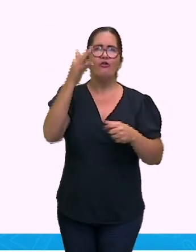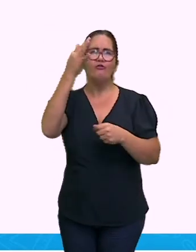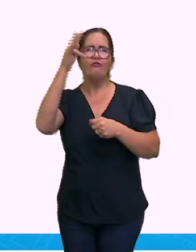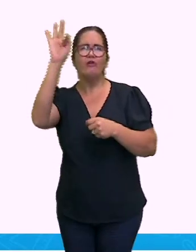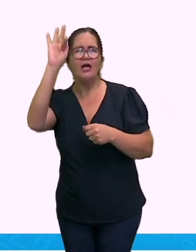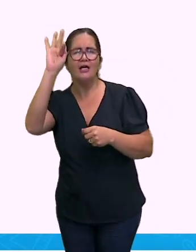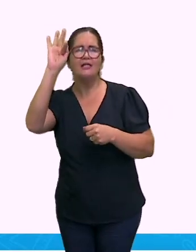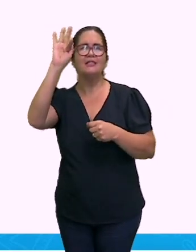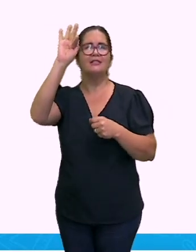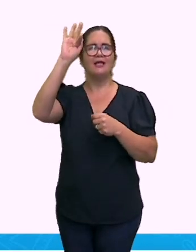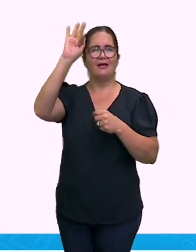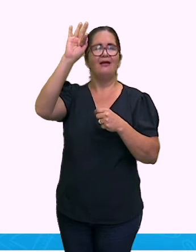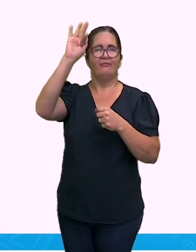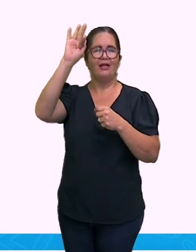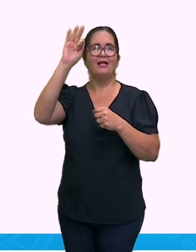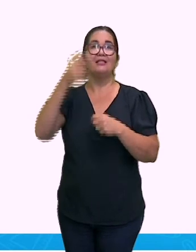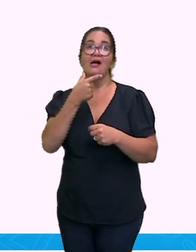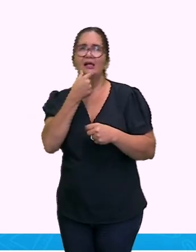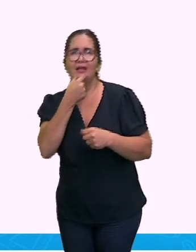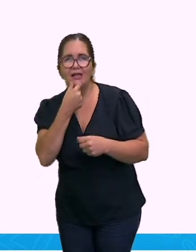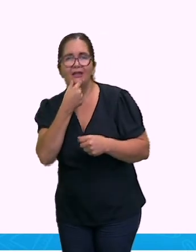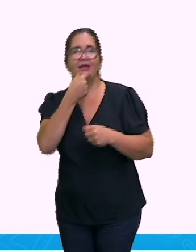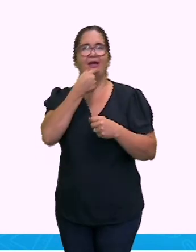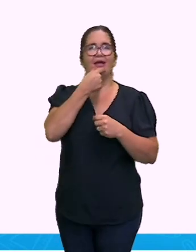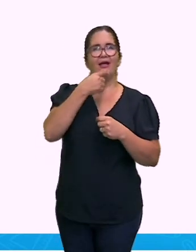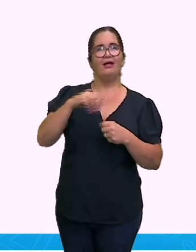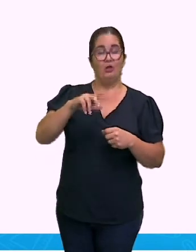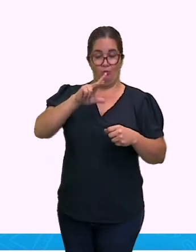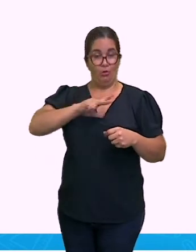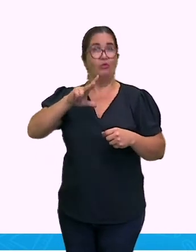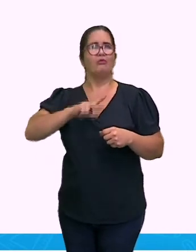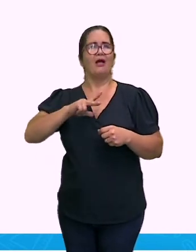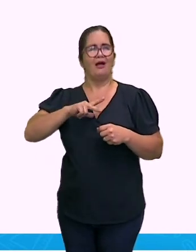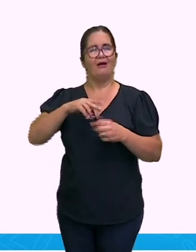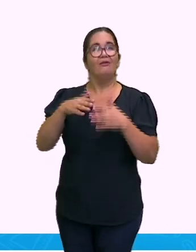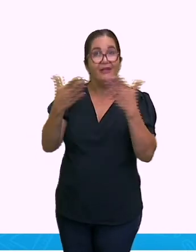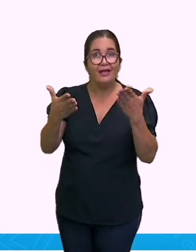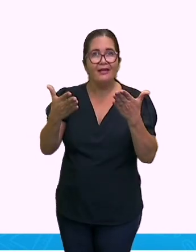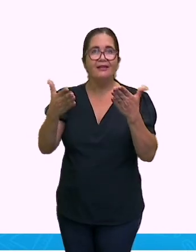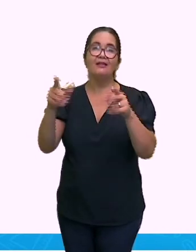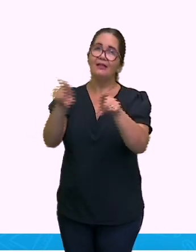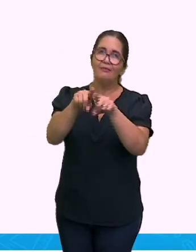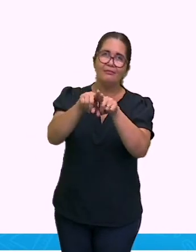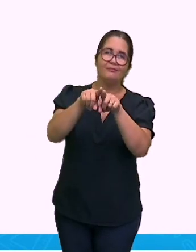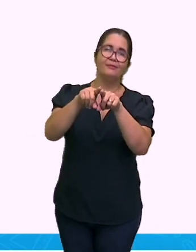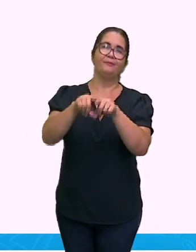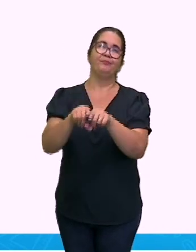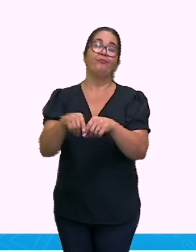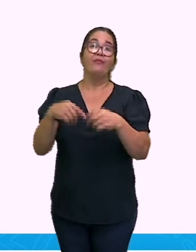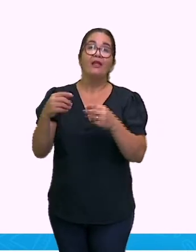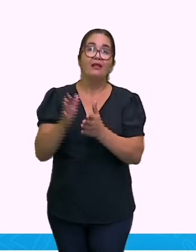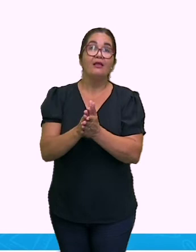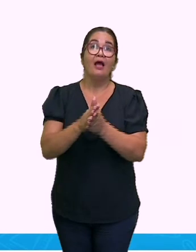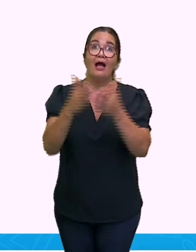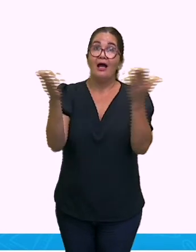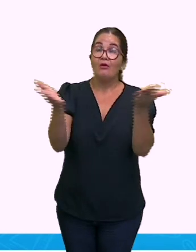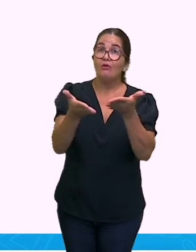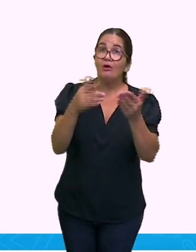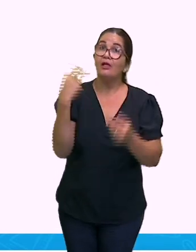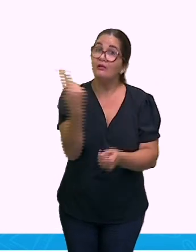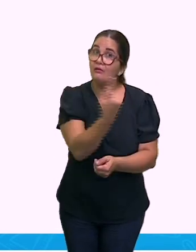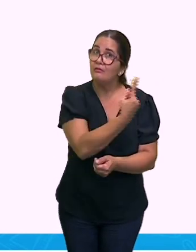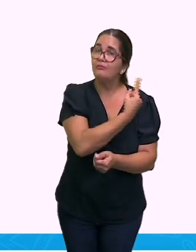Portugal, Espanha, vivenciou este absolutismo. Agora, vamos